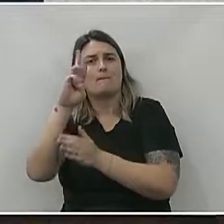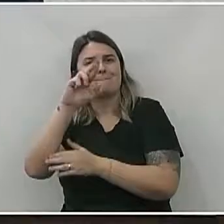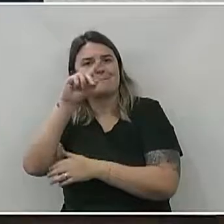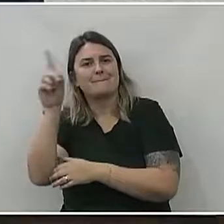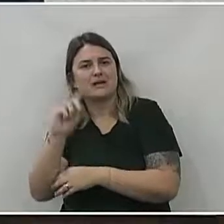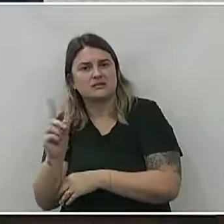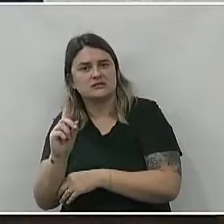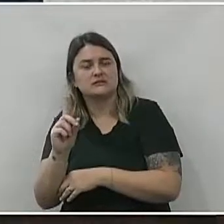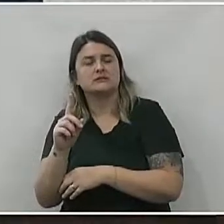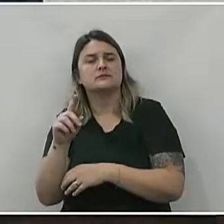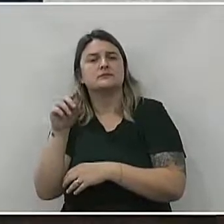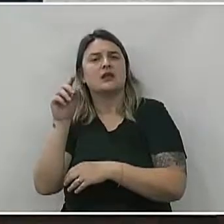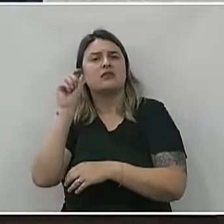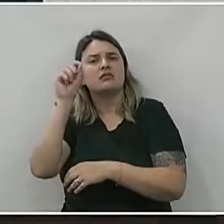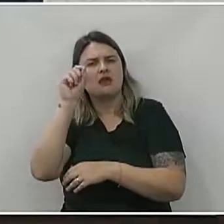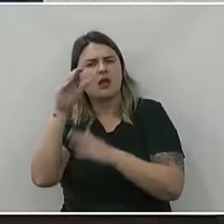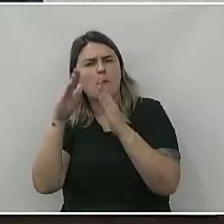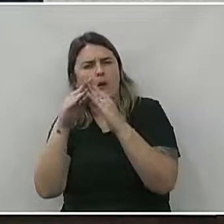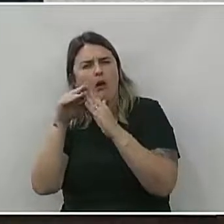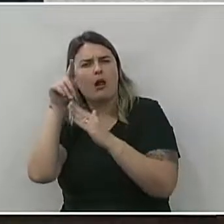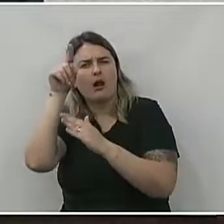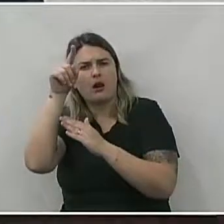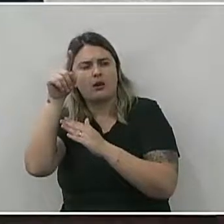Brás e sua população vem